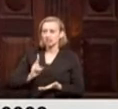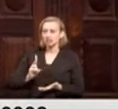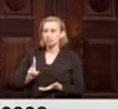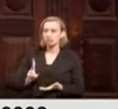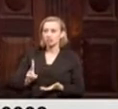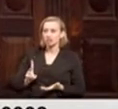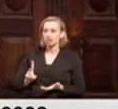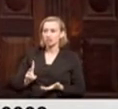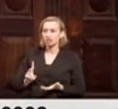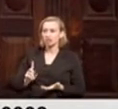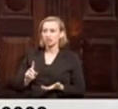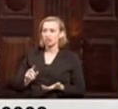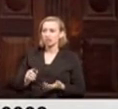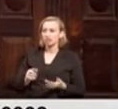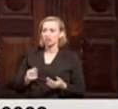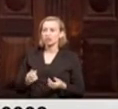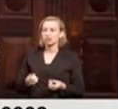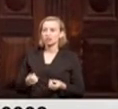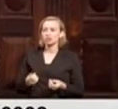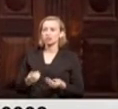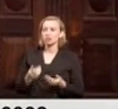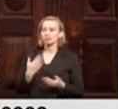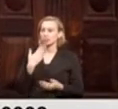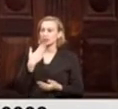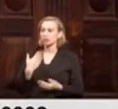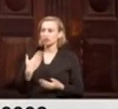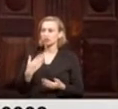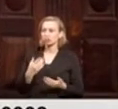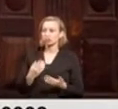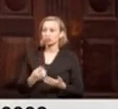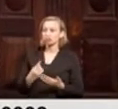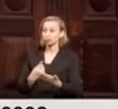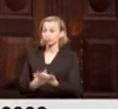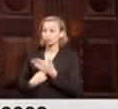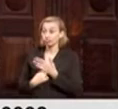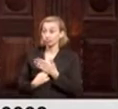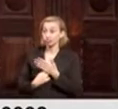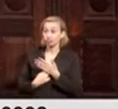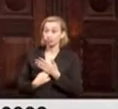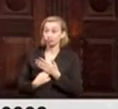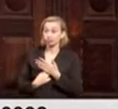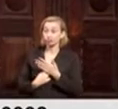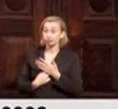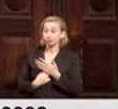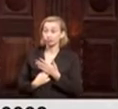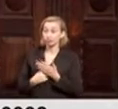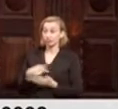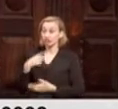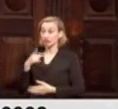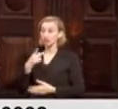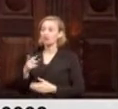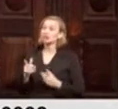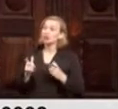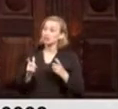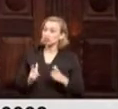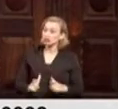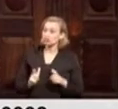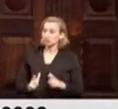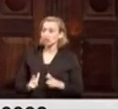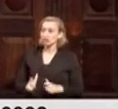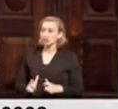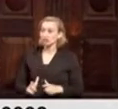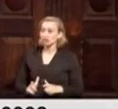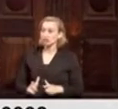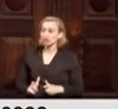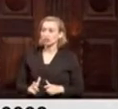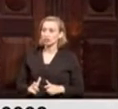defesa, pelo amplo direito de defesa. Agora, esta casa foi comunicada no prazo de 24